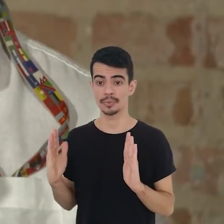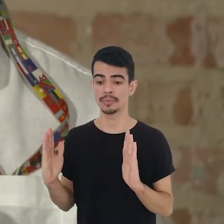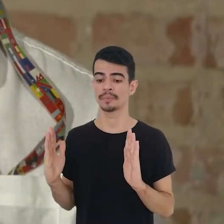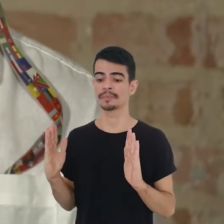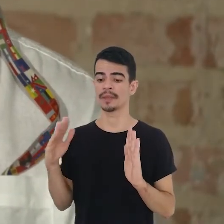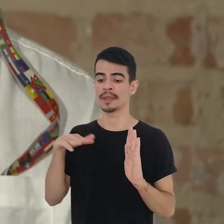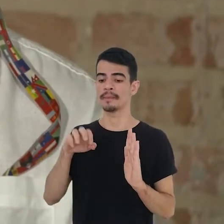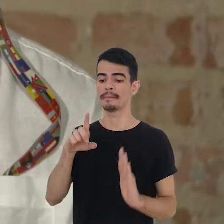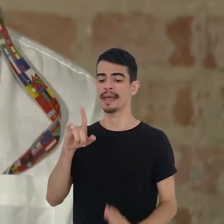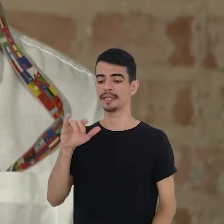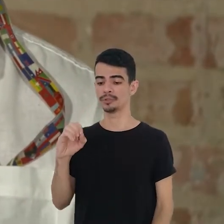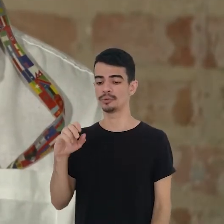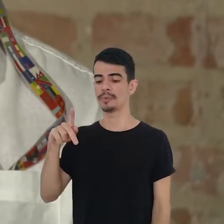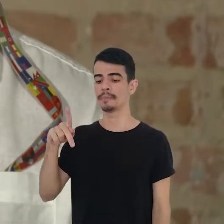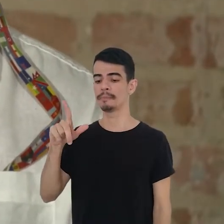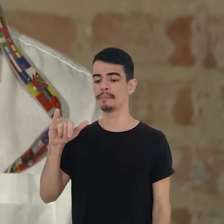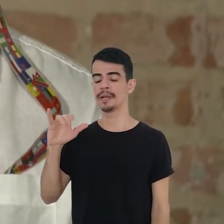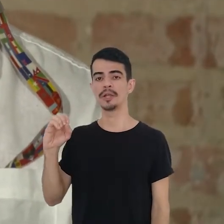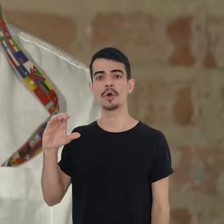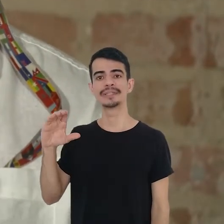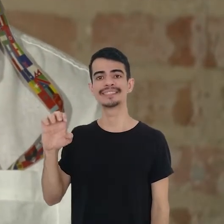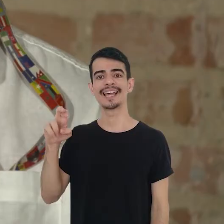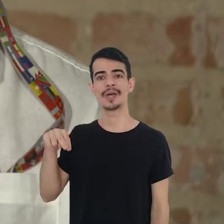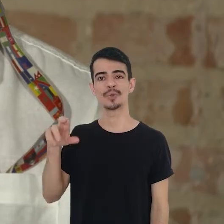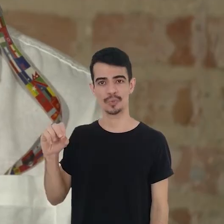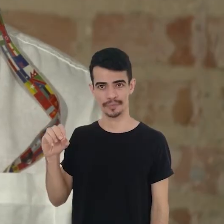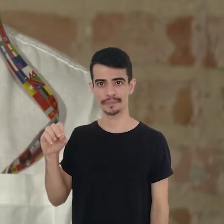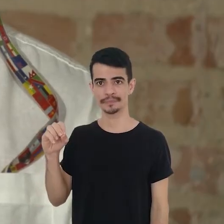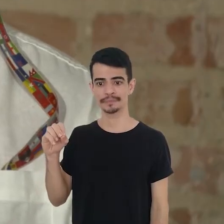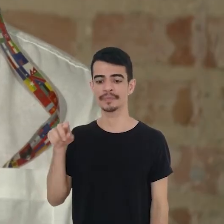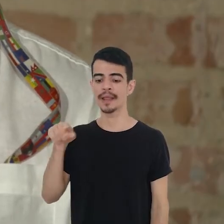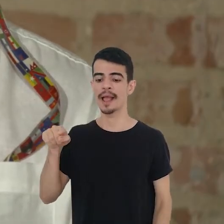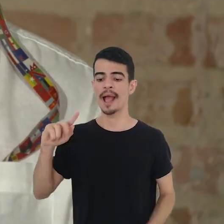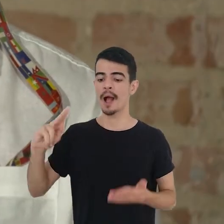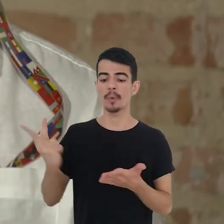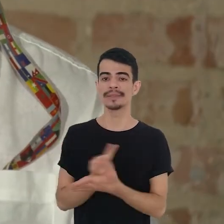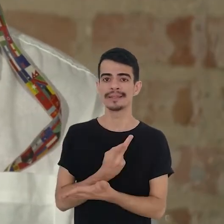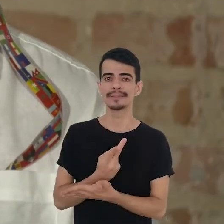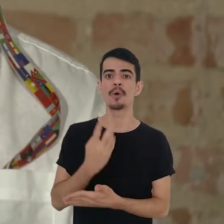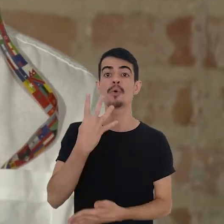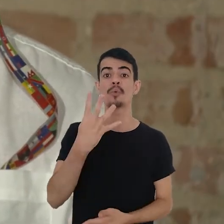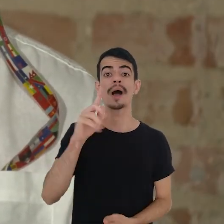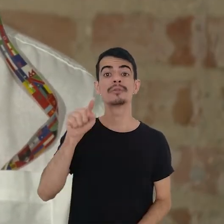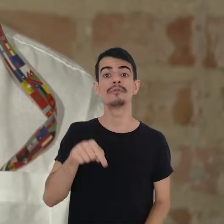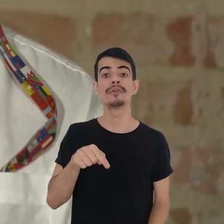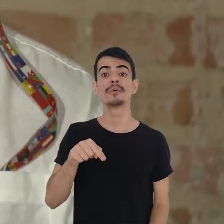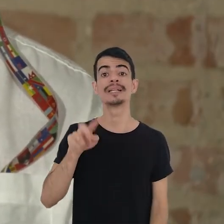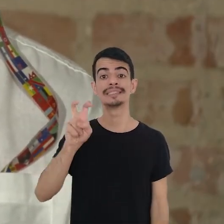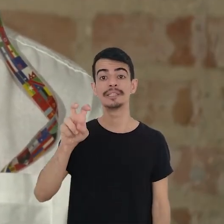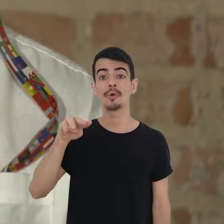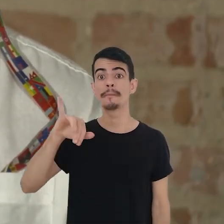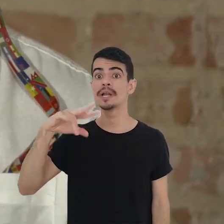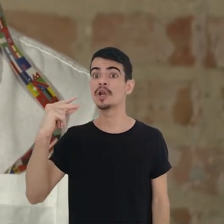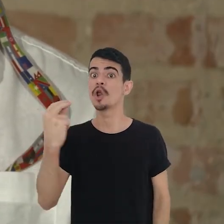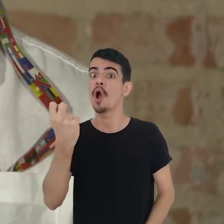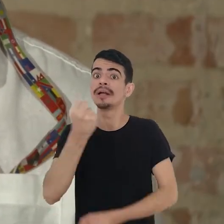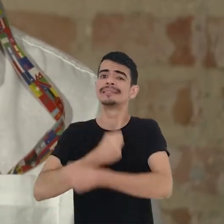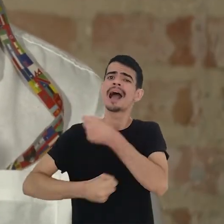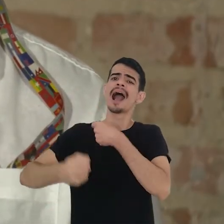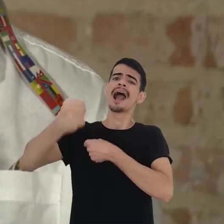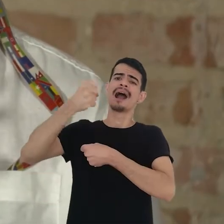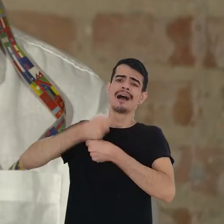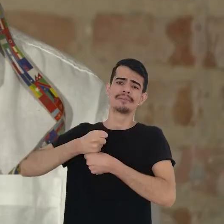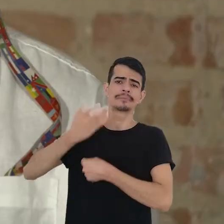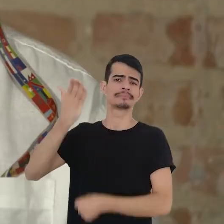Médio Plioceno. Ele ocorreu há aproximadamente 4,5 milhões de anos atrás.